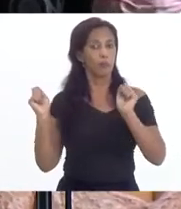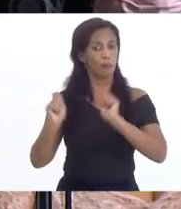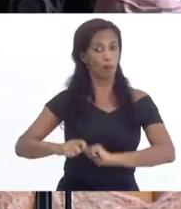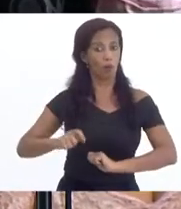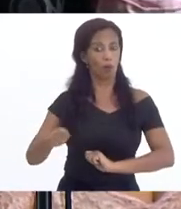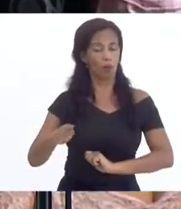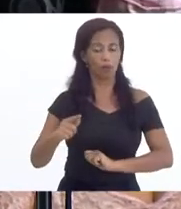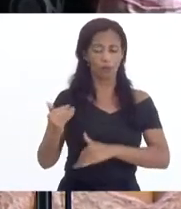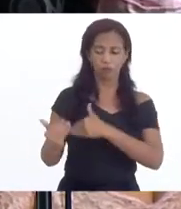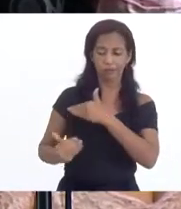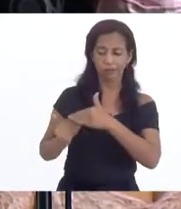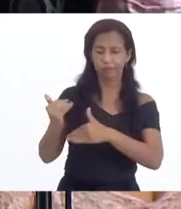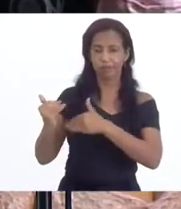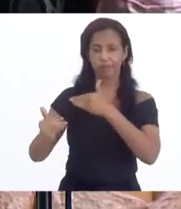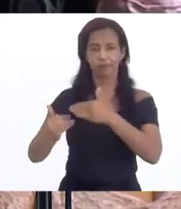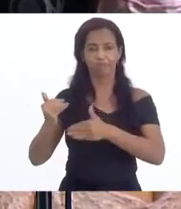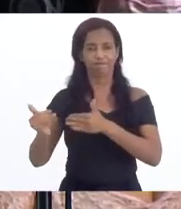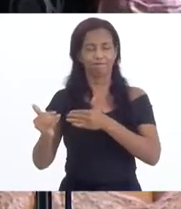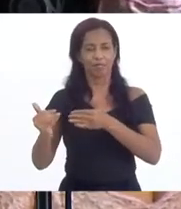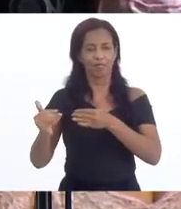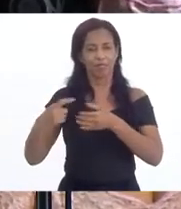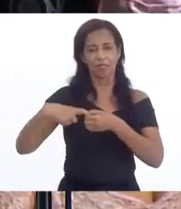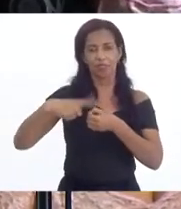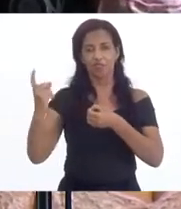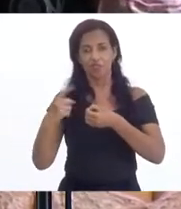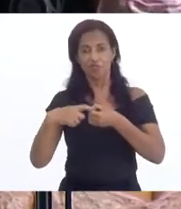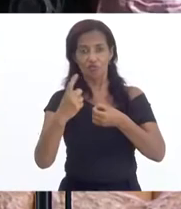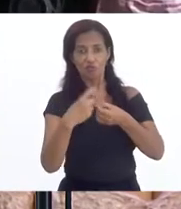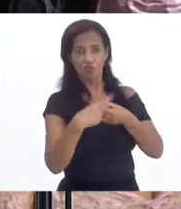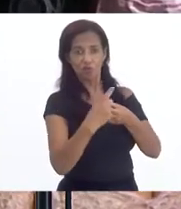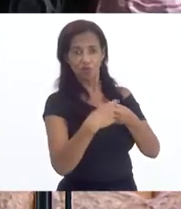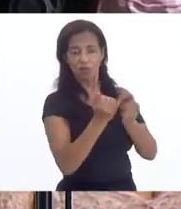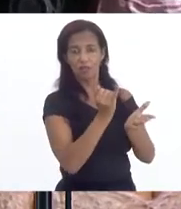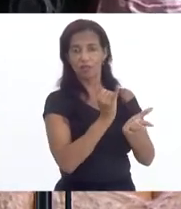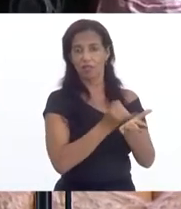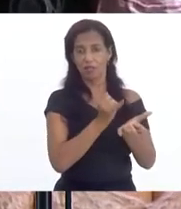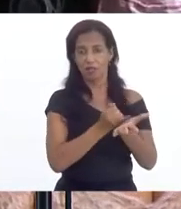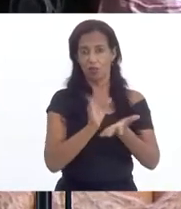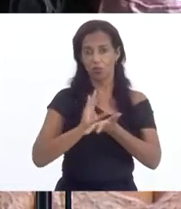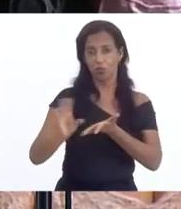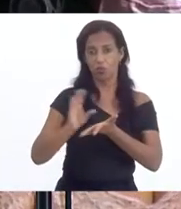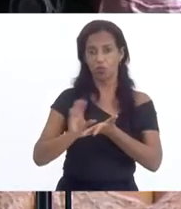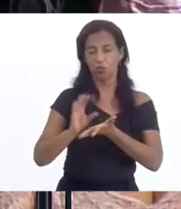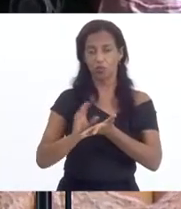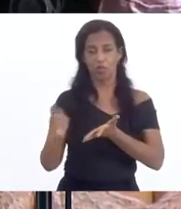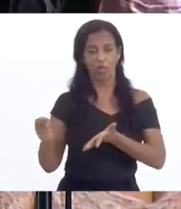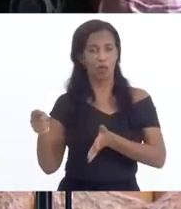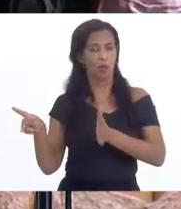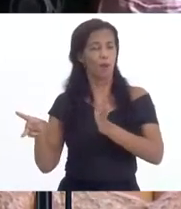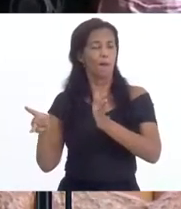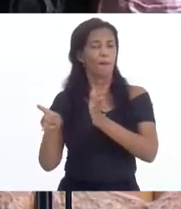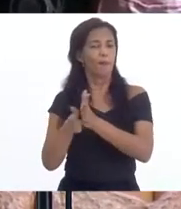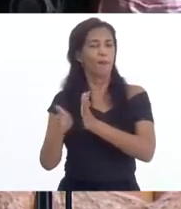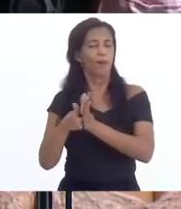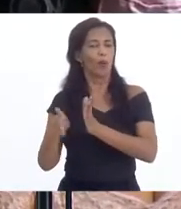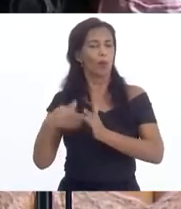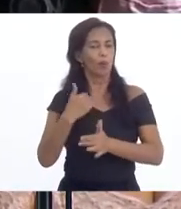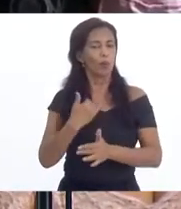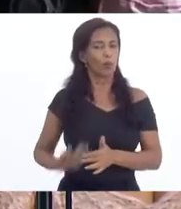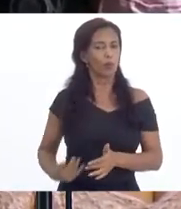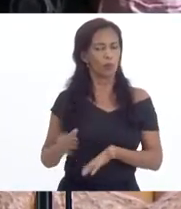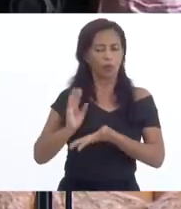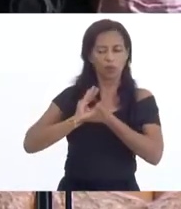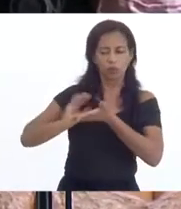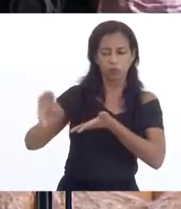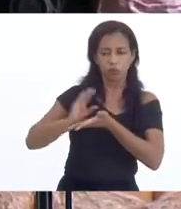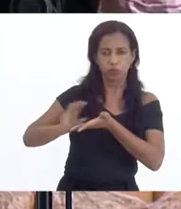possa, aos poucos, ir se desvinculando essa receita do custeio da máquina pública e possa investir